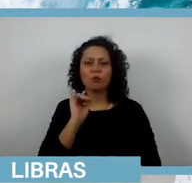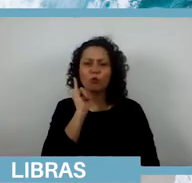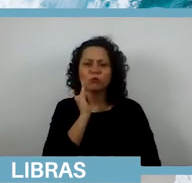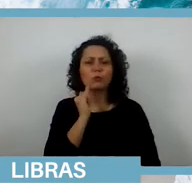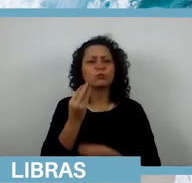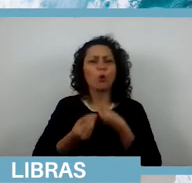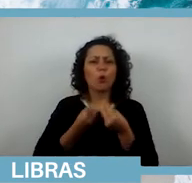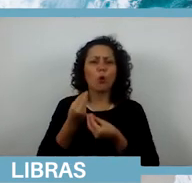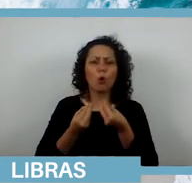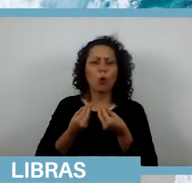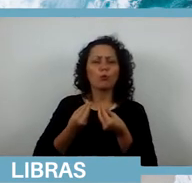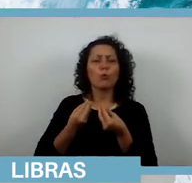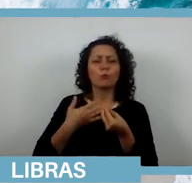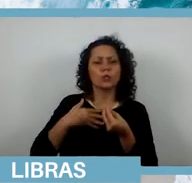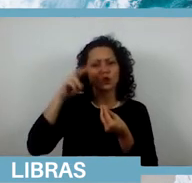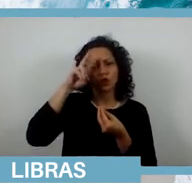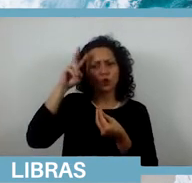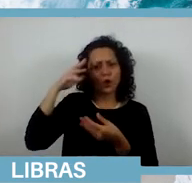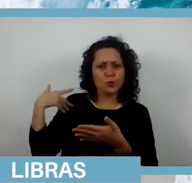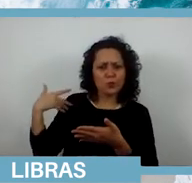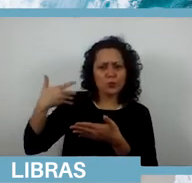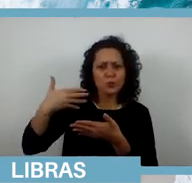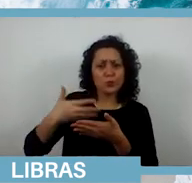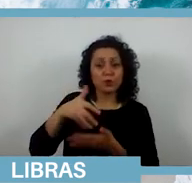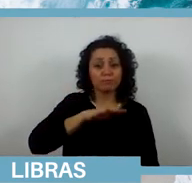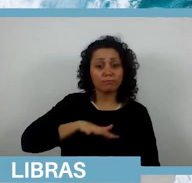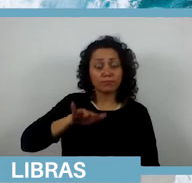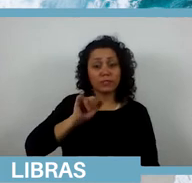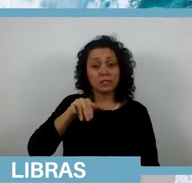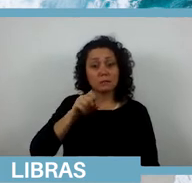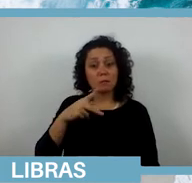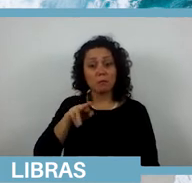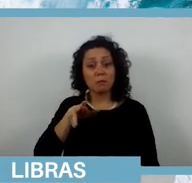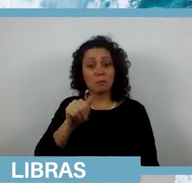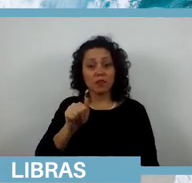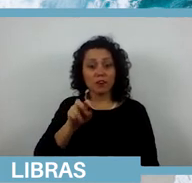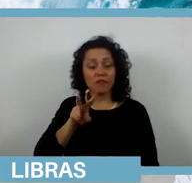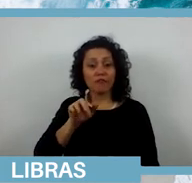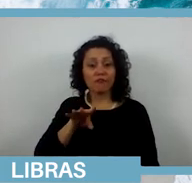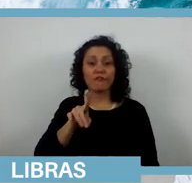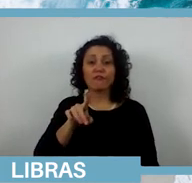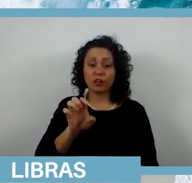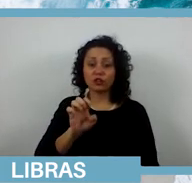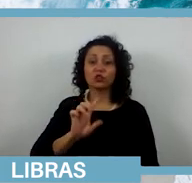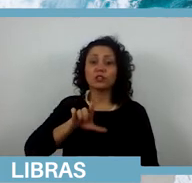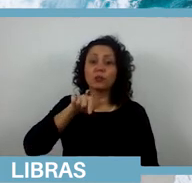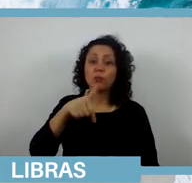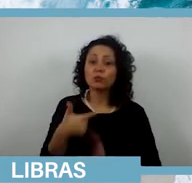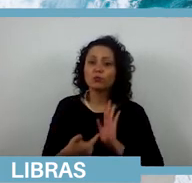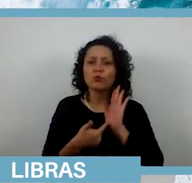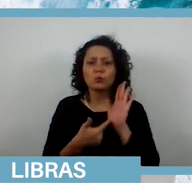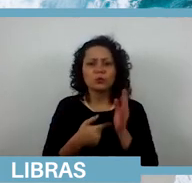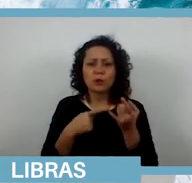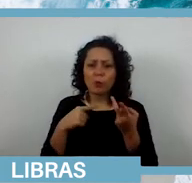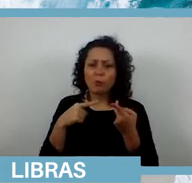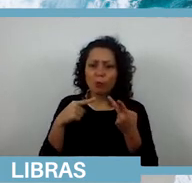minha trajetória na Inspira Verde primeiro. Depois eu vou vir com alguns pontos que eu acho centrais no meu aprendizado e